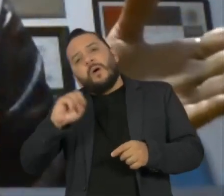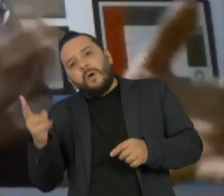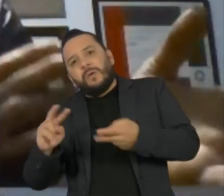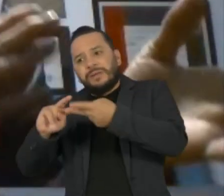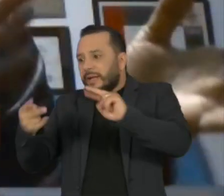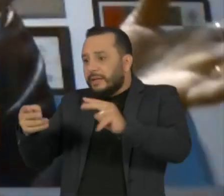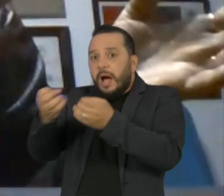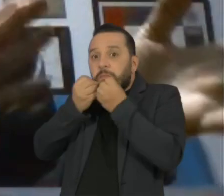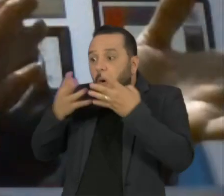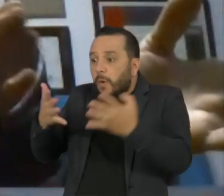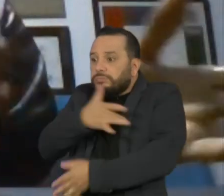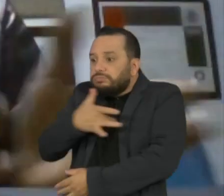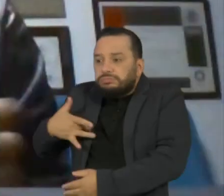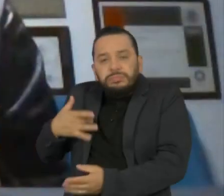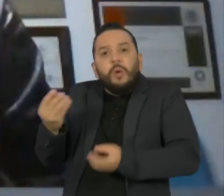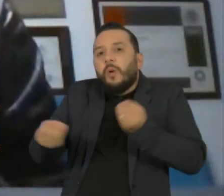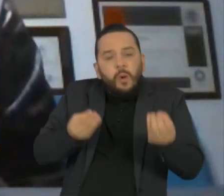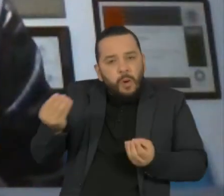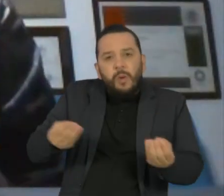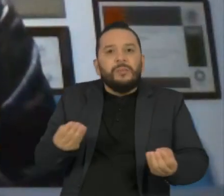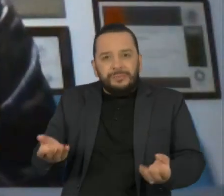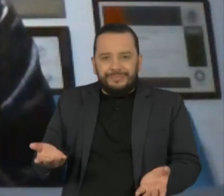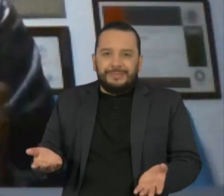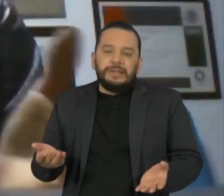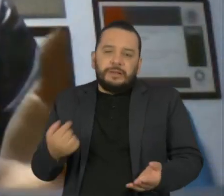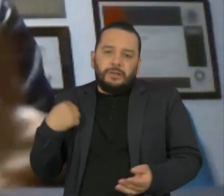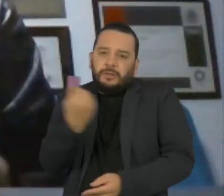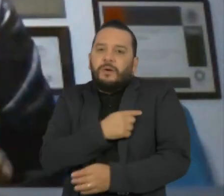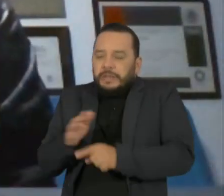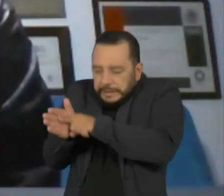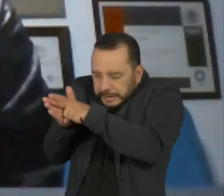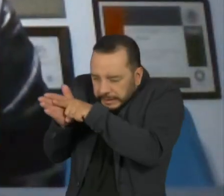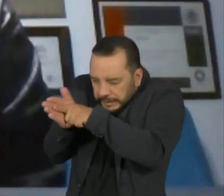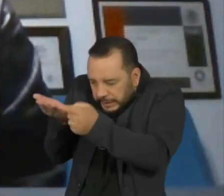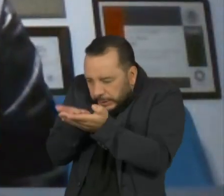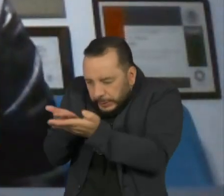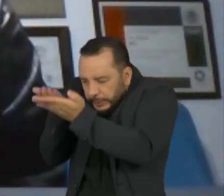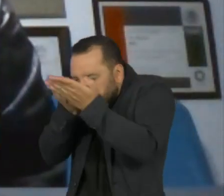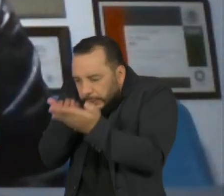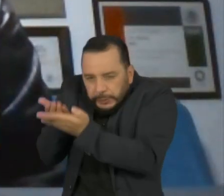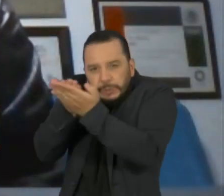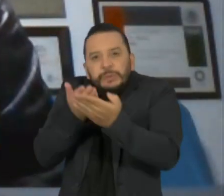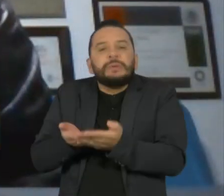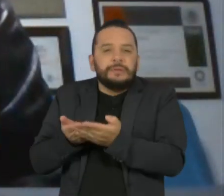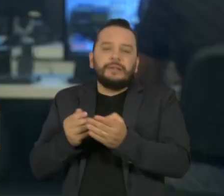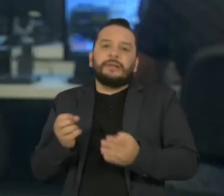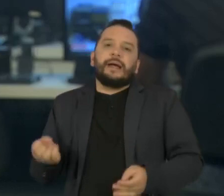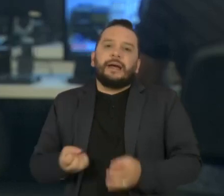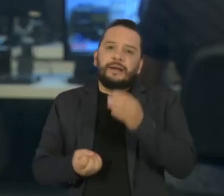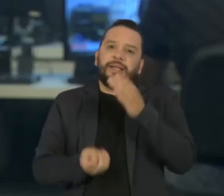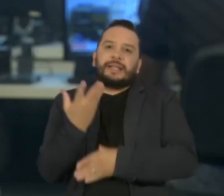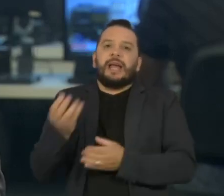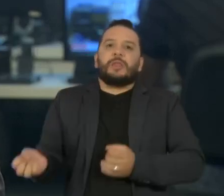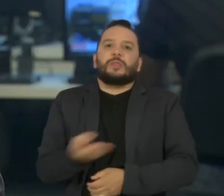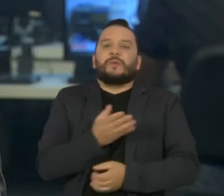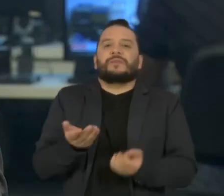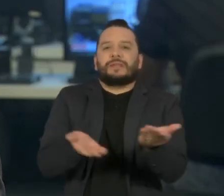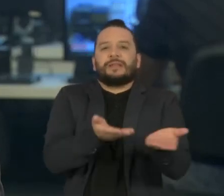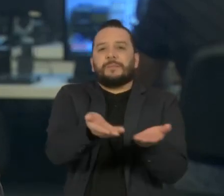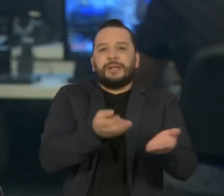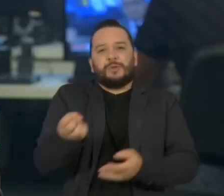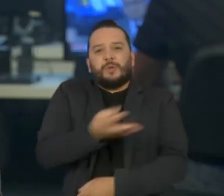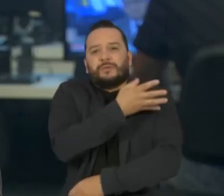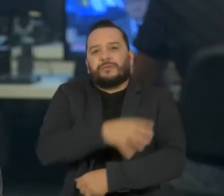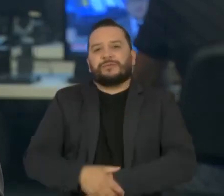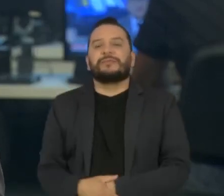faz para causar uma forma letal. E aí sim, isso pode levar a novos tratamentos. E olha só, se